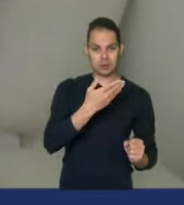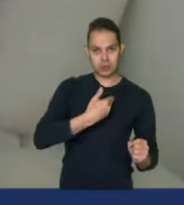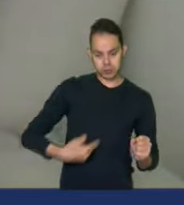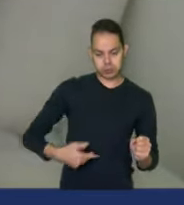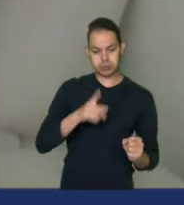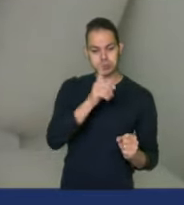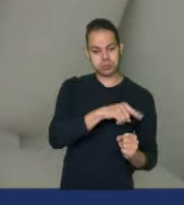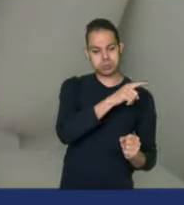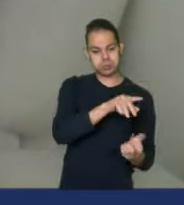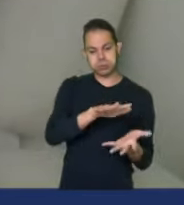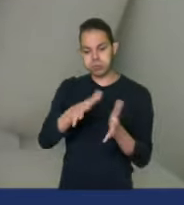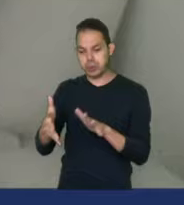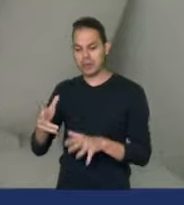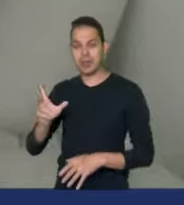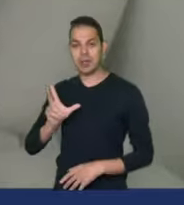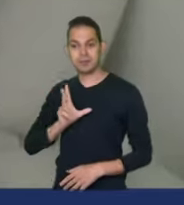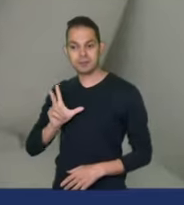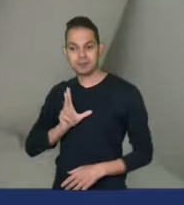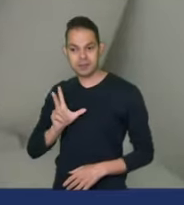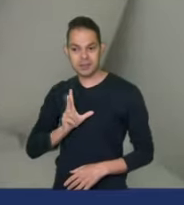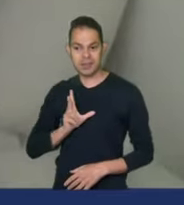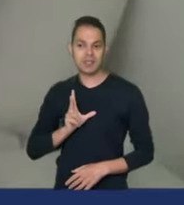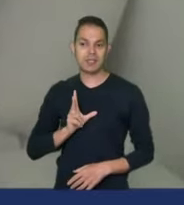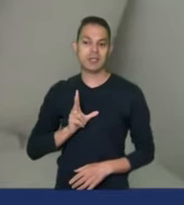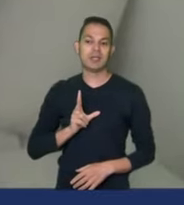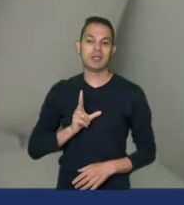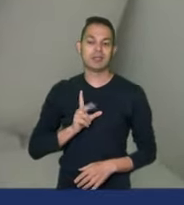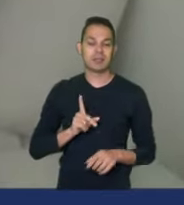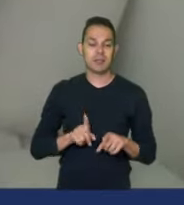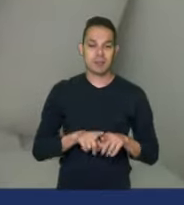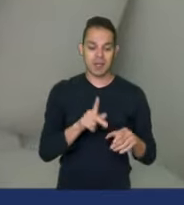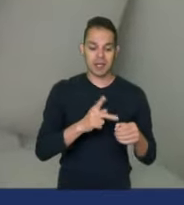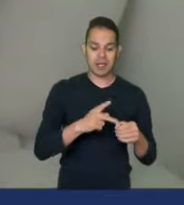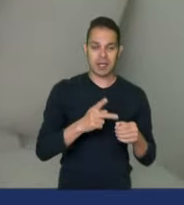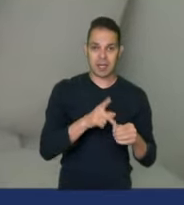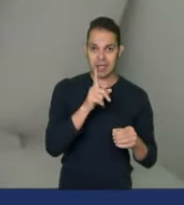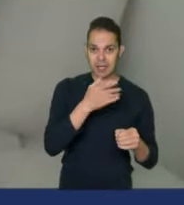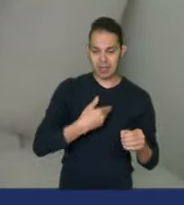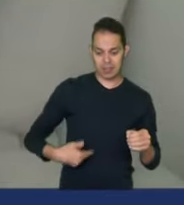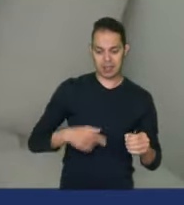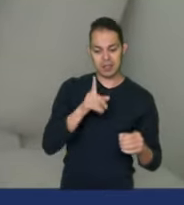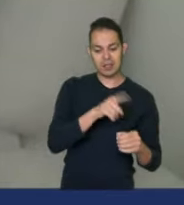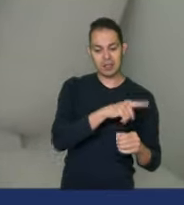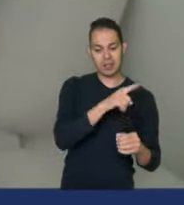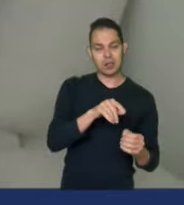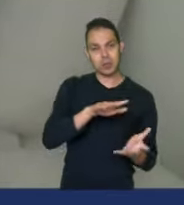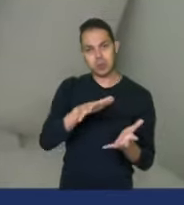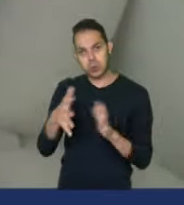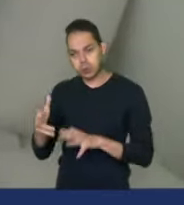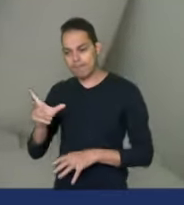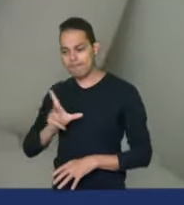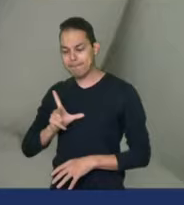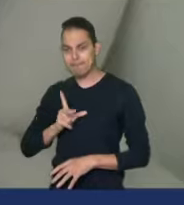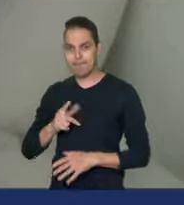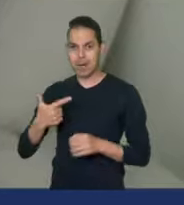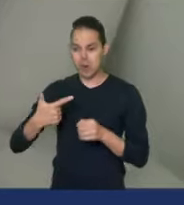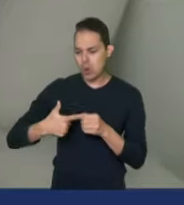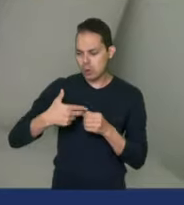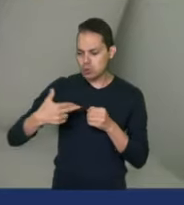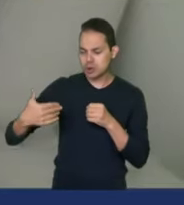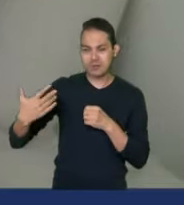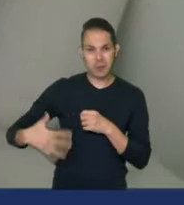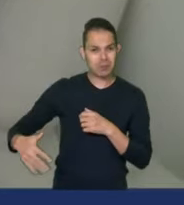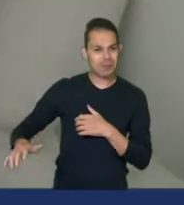Bahia. Uma eventual privatização da Petrobras vai aumentar o preço dos combustíveis para todos os